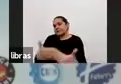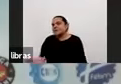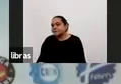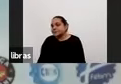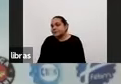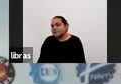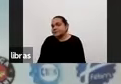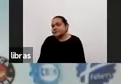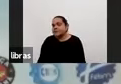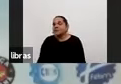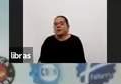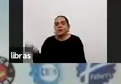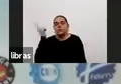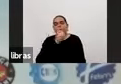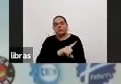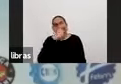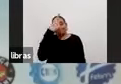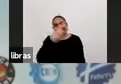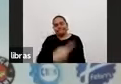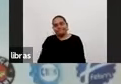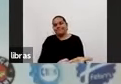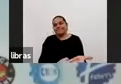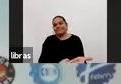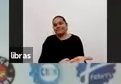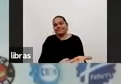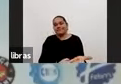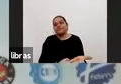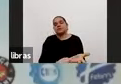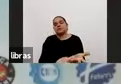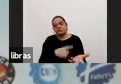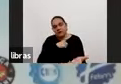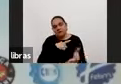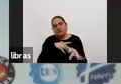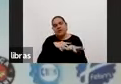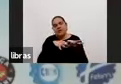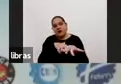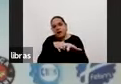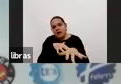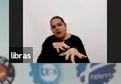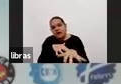desse acordo, né? Voltou a greve por um...